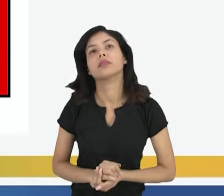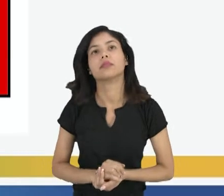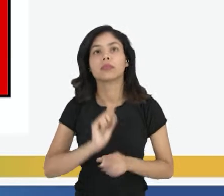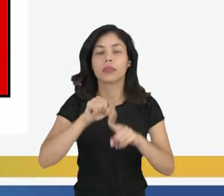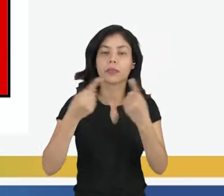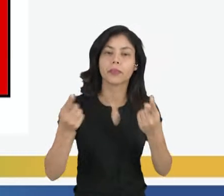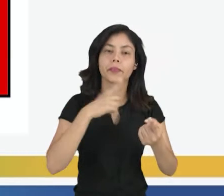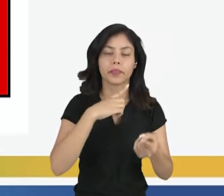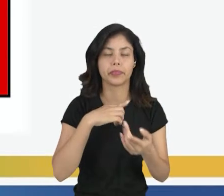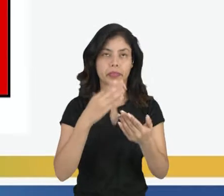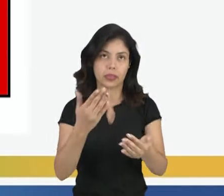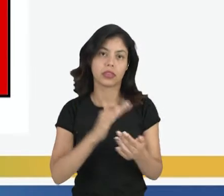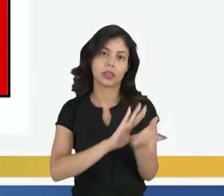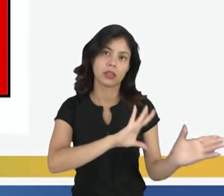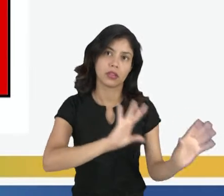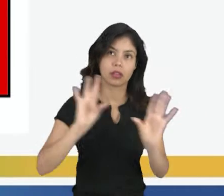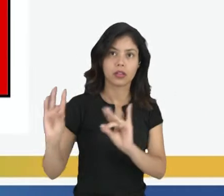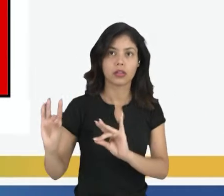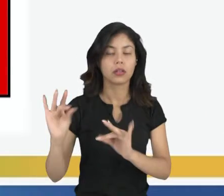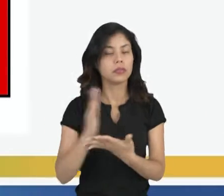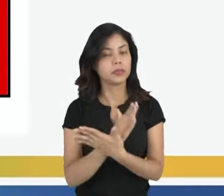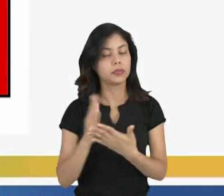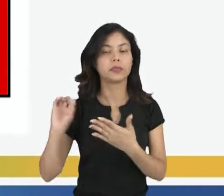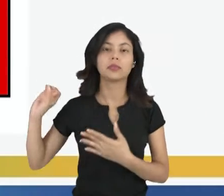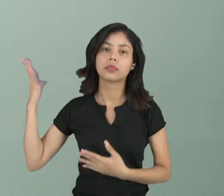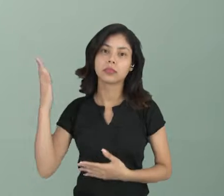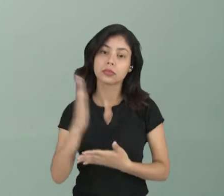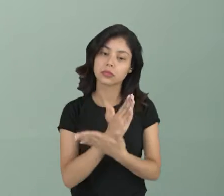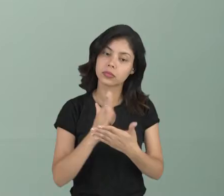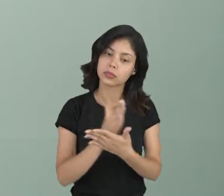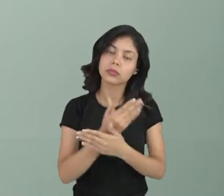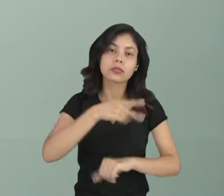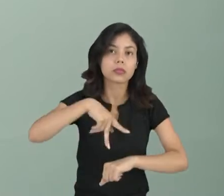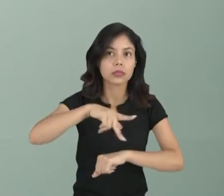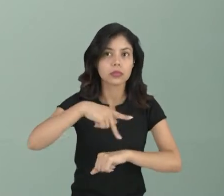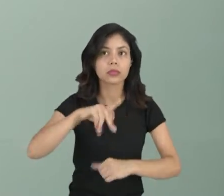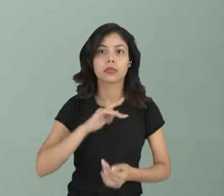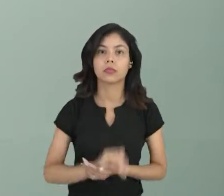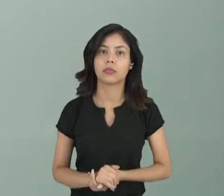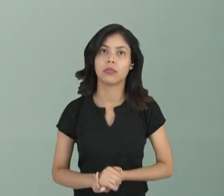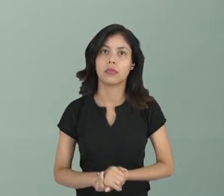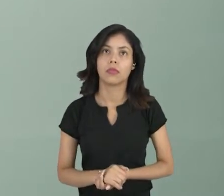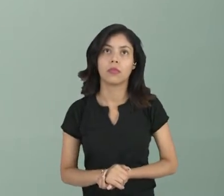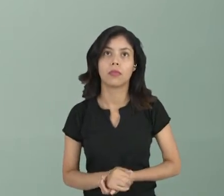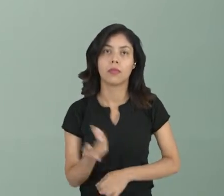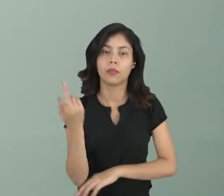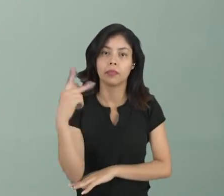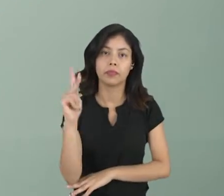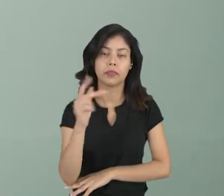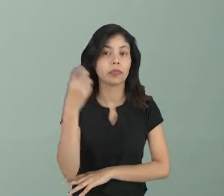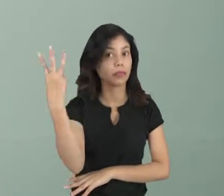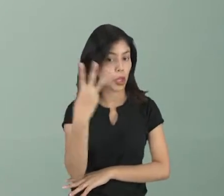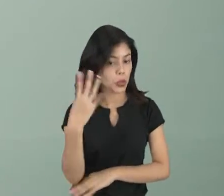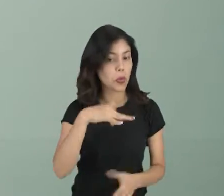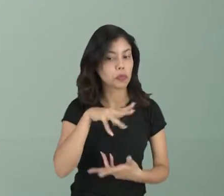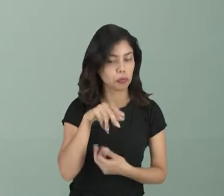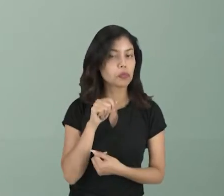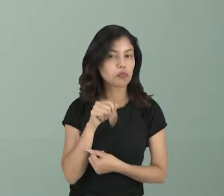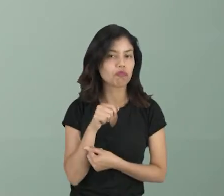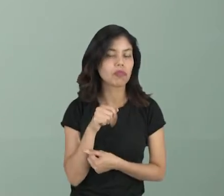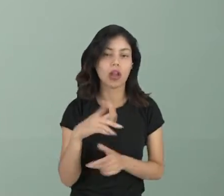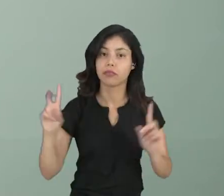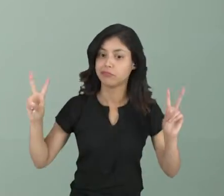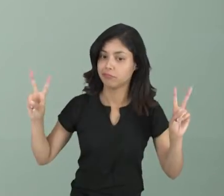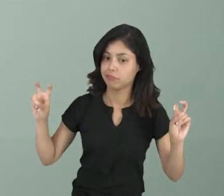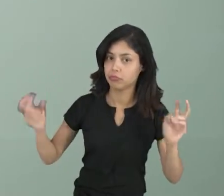Mas a gente tem que levar em consideração que alguns países, né, ditos aí nesse período como terceiro mundo, que são